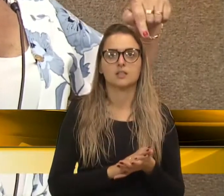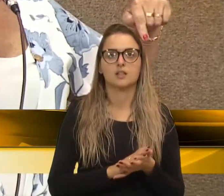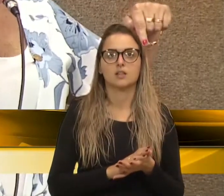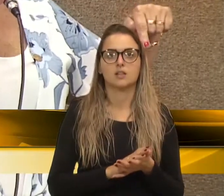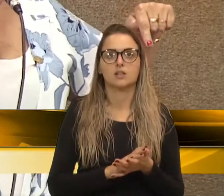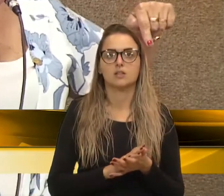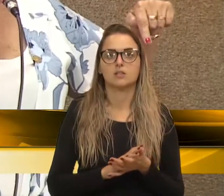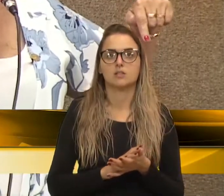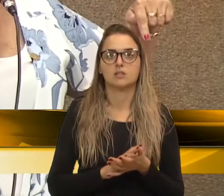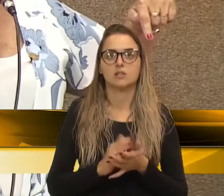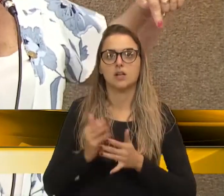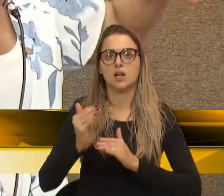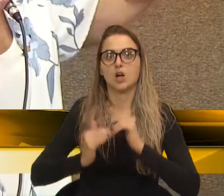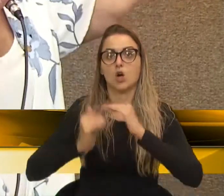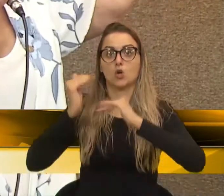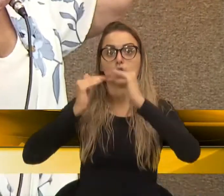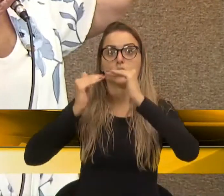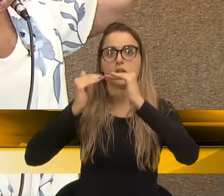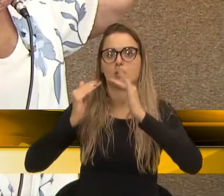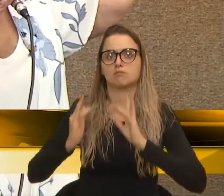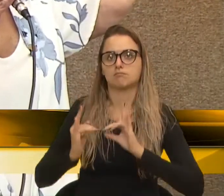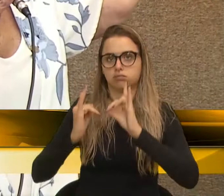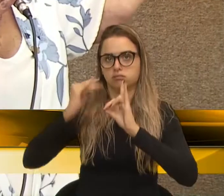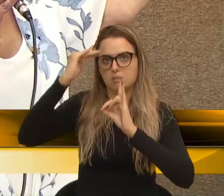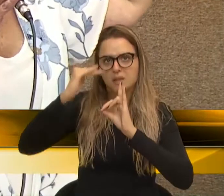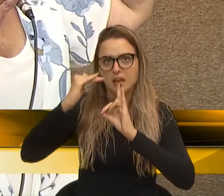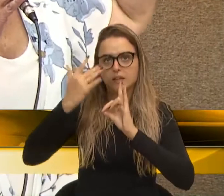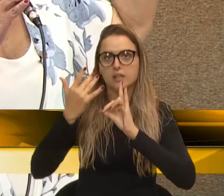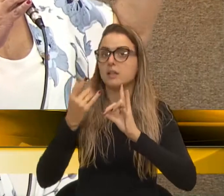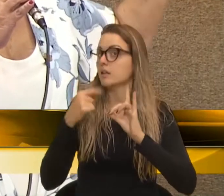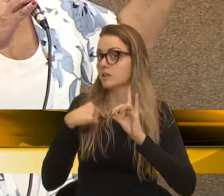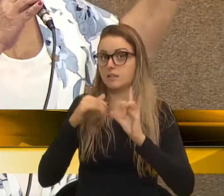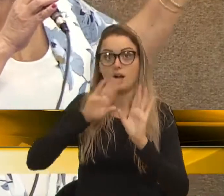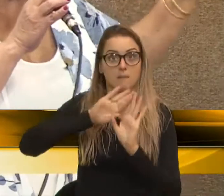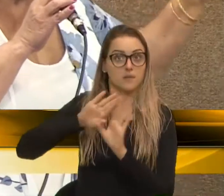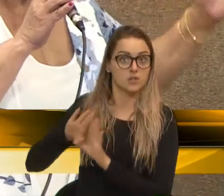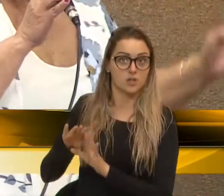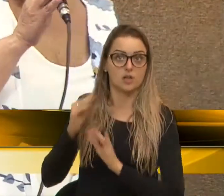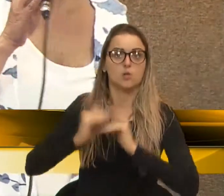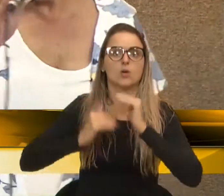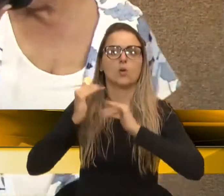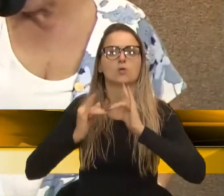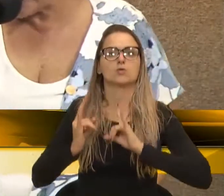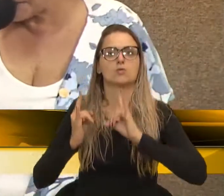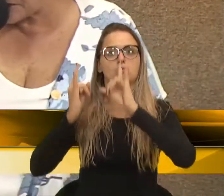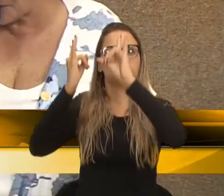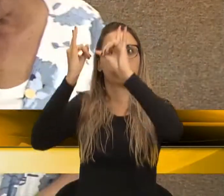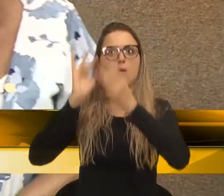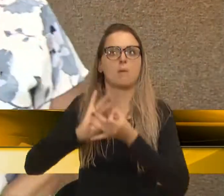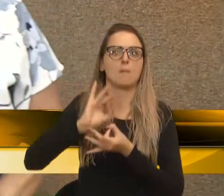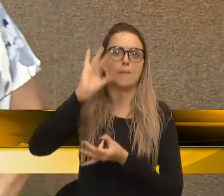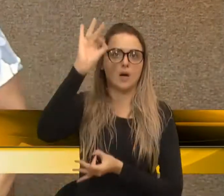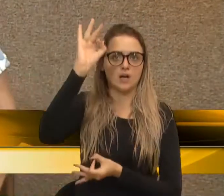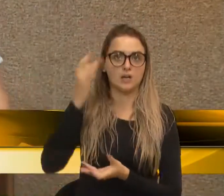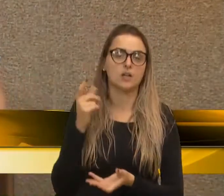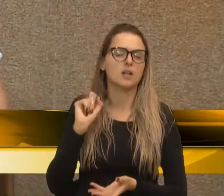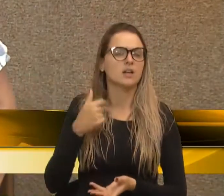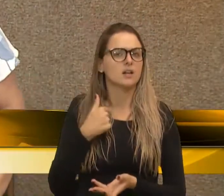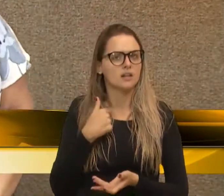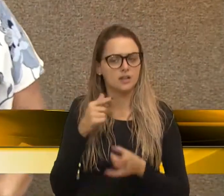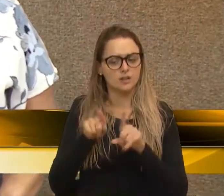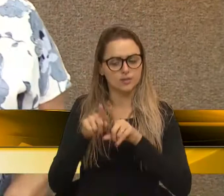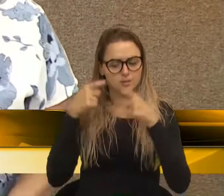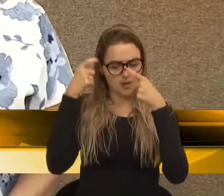prédios baixos e fazendo prédios bem maiores. E uma das minhas preocupações,